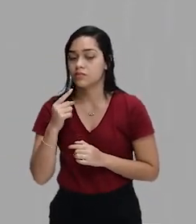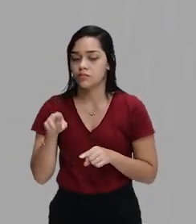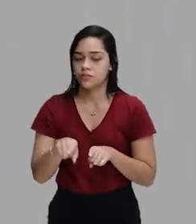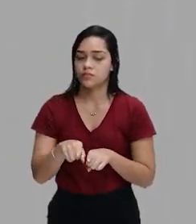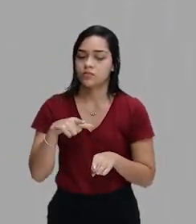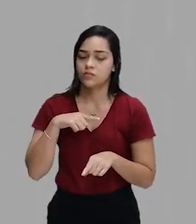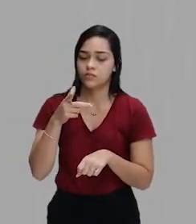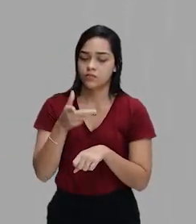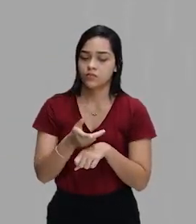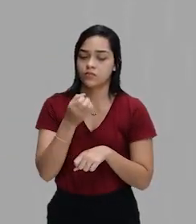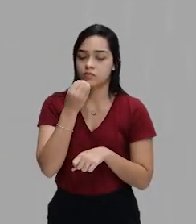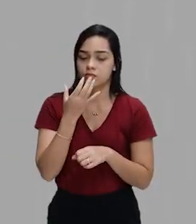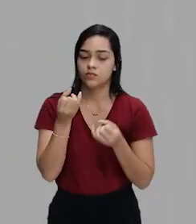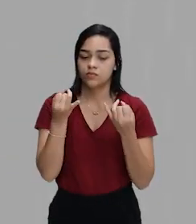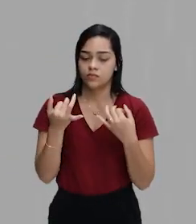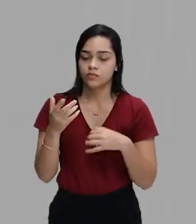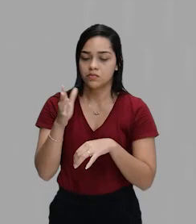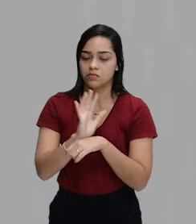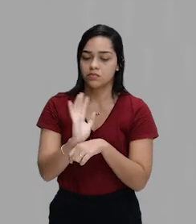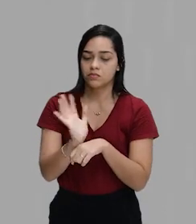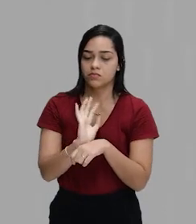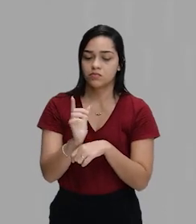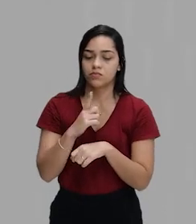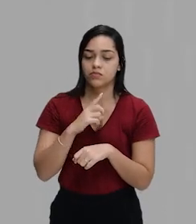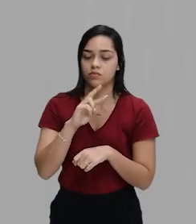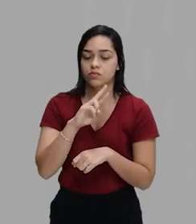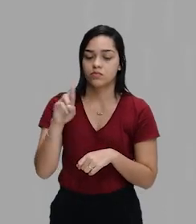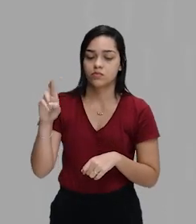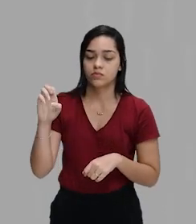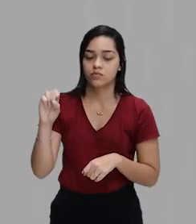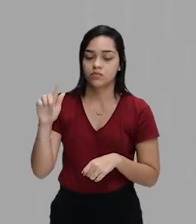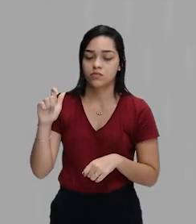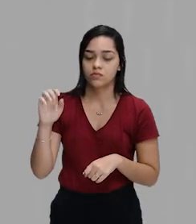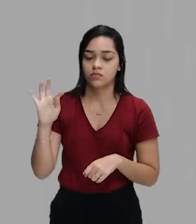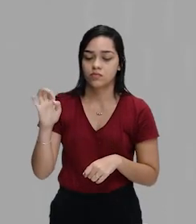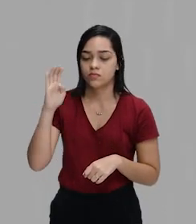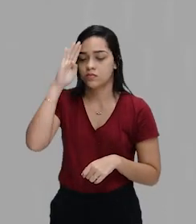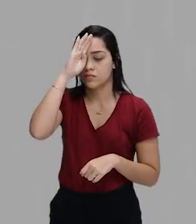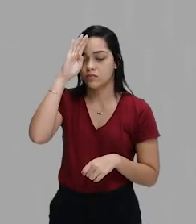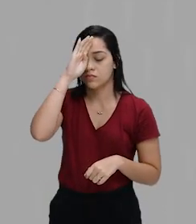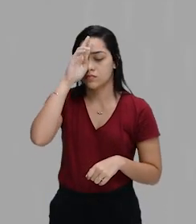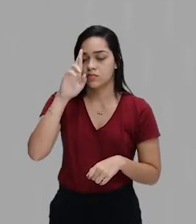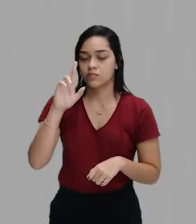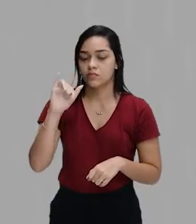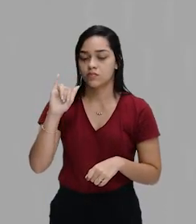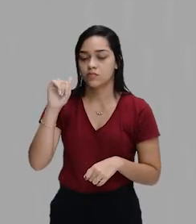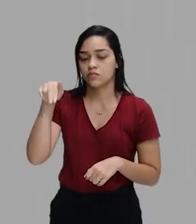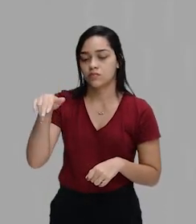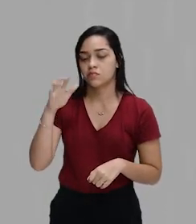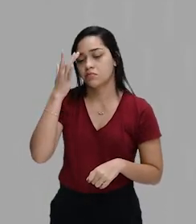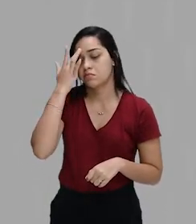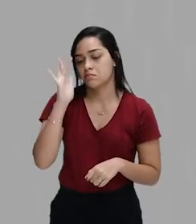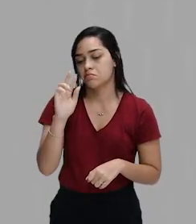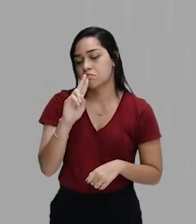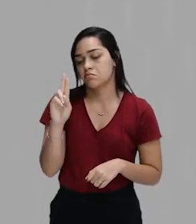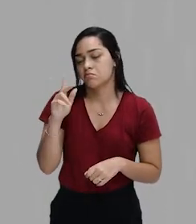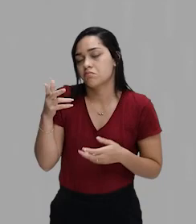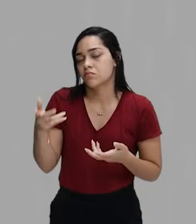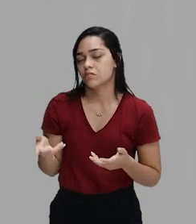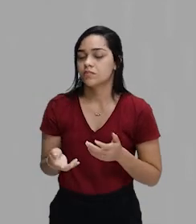tem um filme muito bom que fala sobre isso. O Resgate do Soldado Ryan. Eu não sei se a pronúncia é